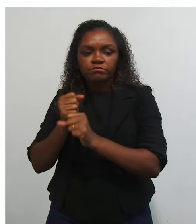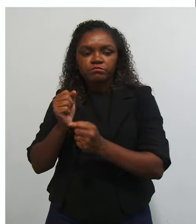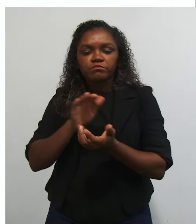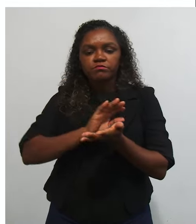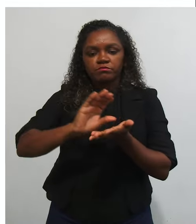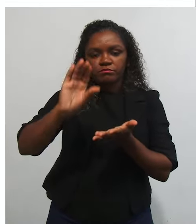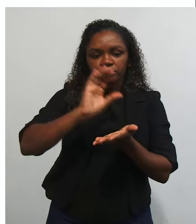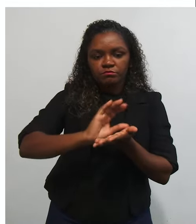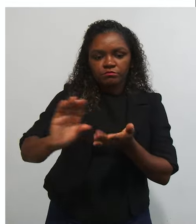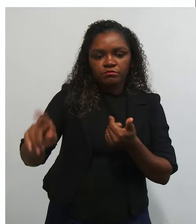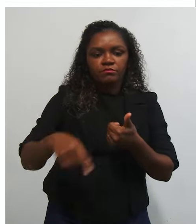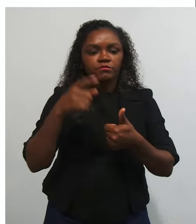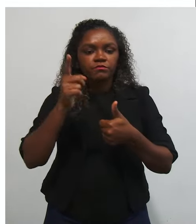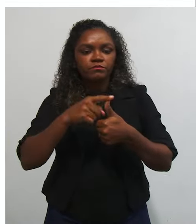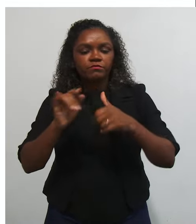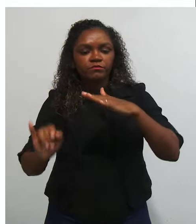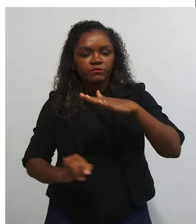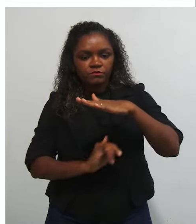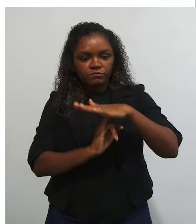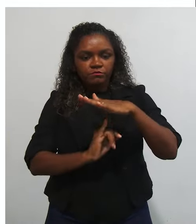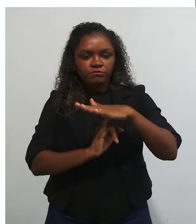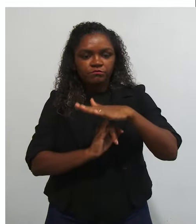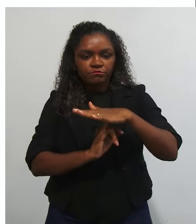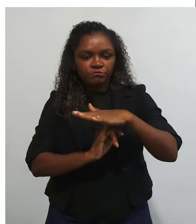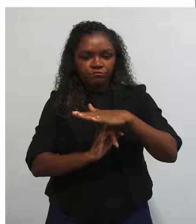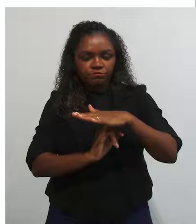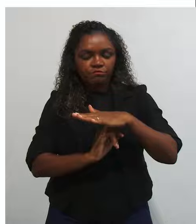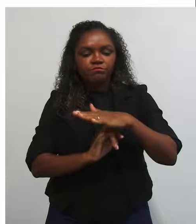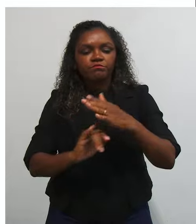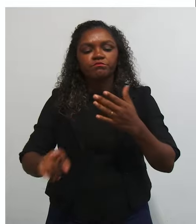ser classificada institucionalmente,